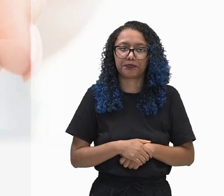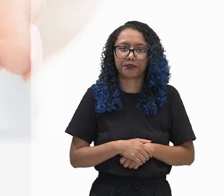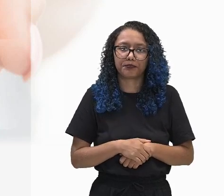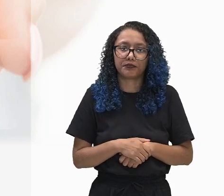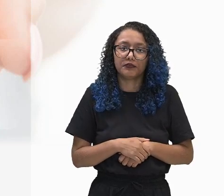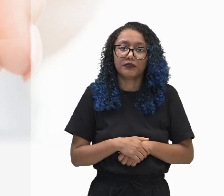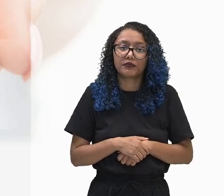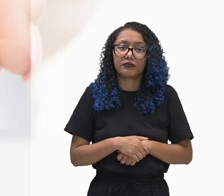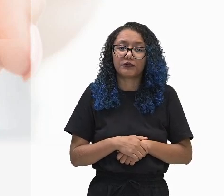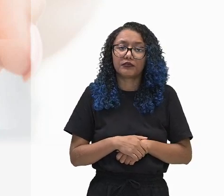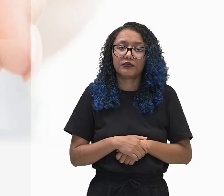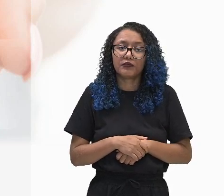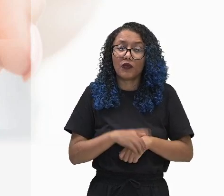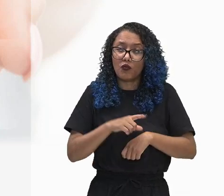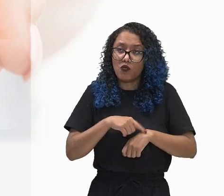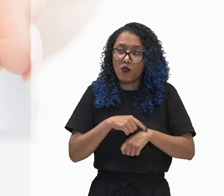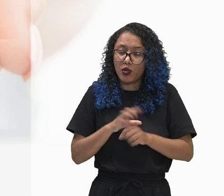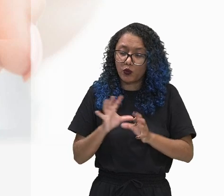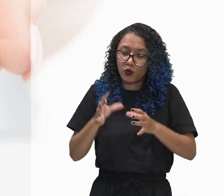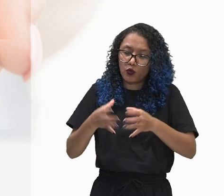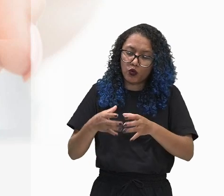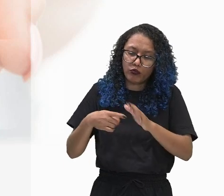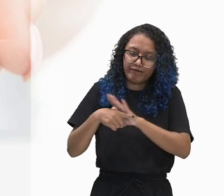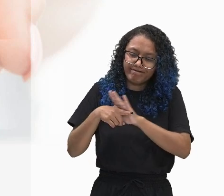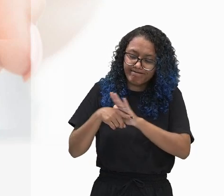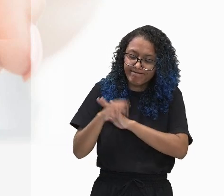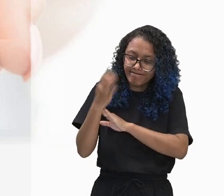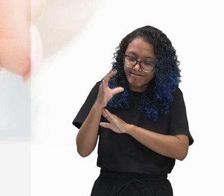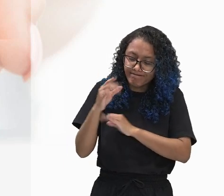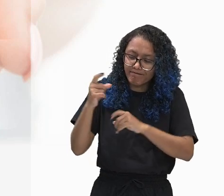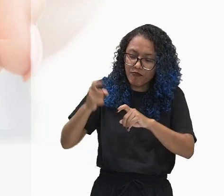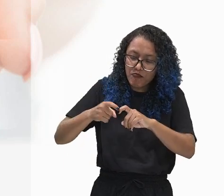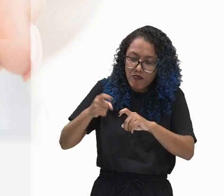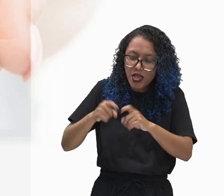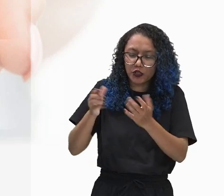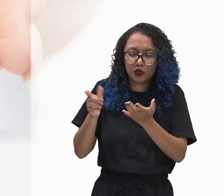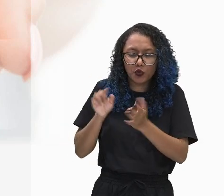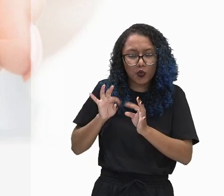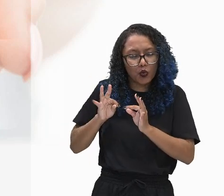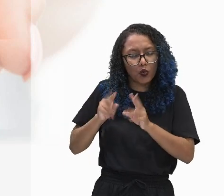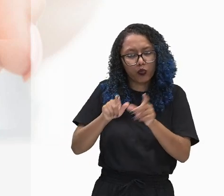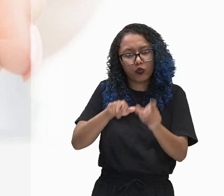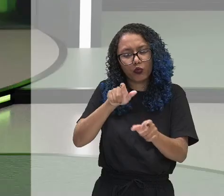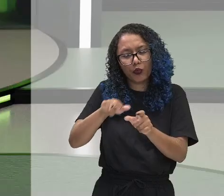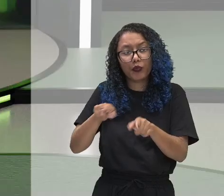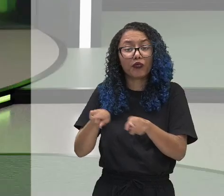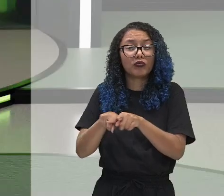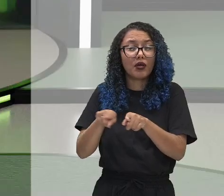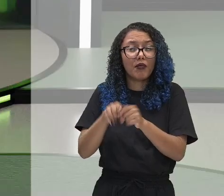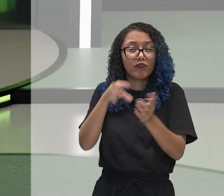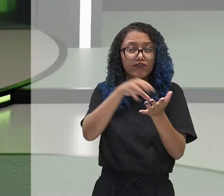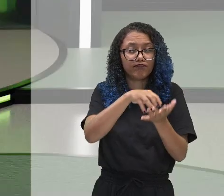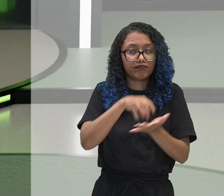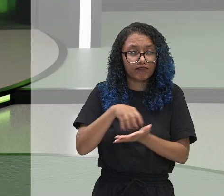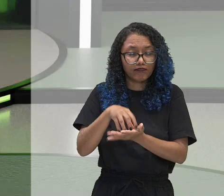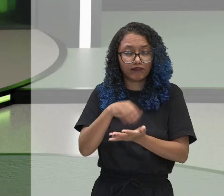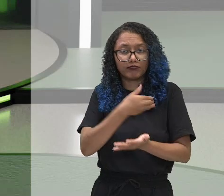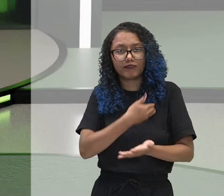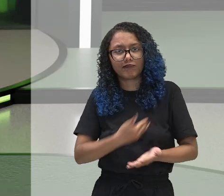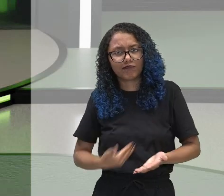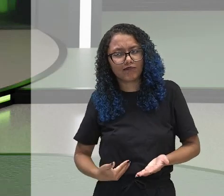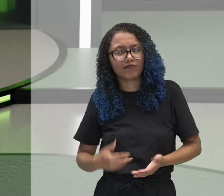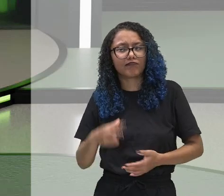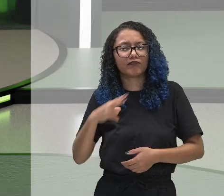toda a comunidade científica, a comunidade de médicos e todos os órgãos públicos,